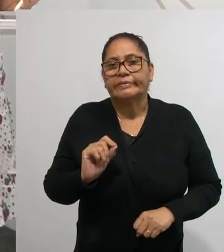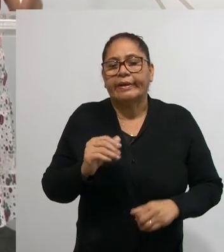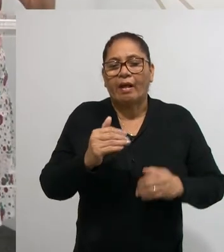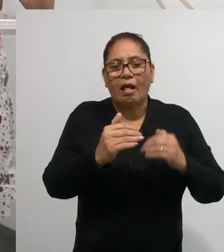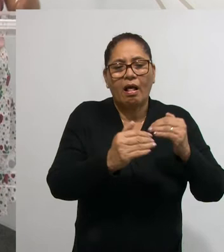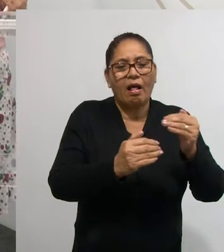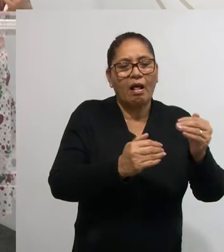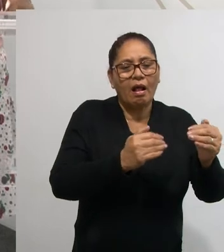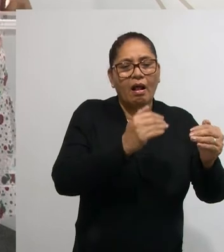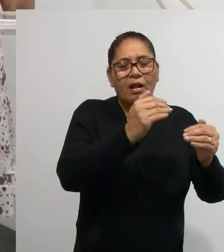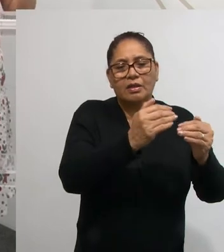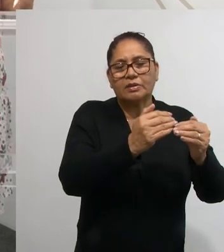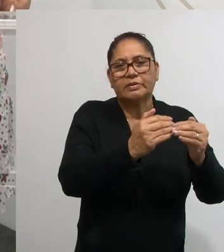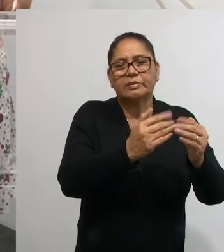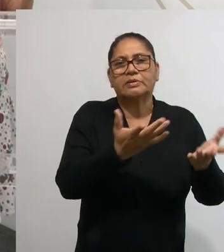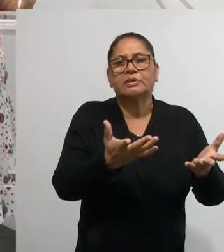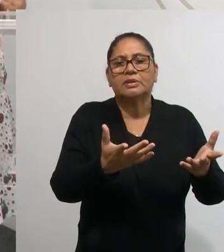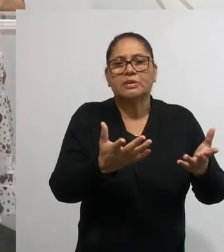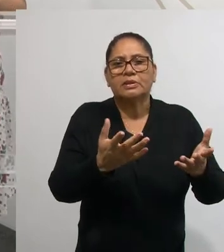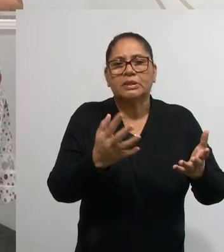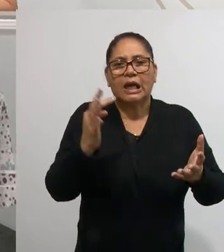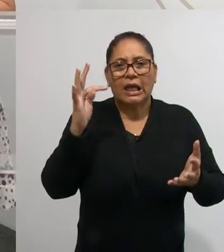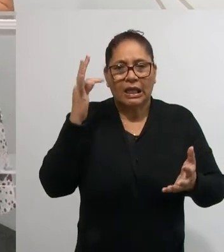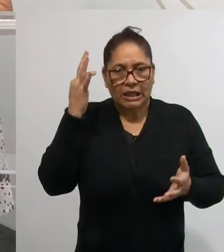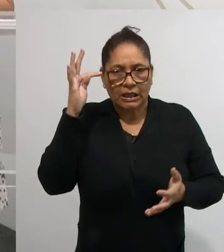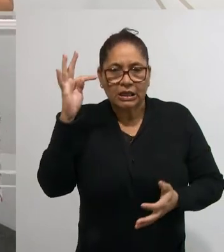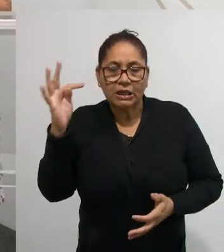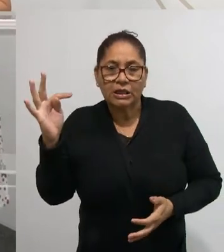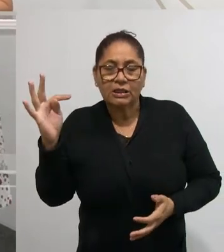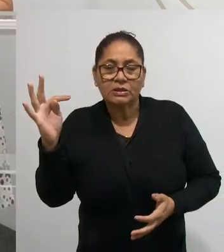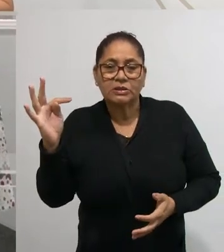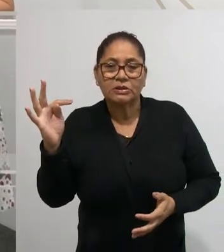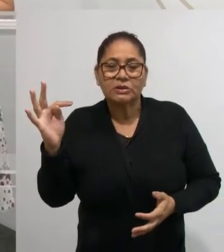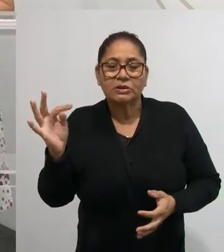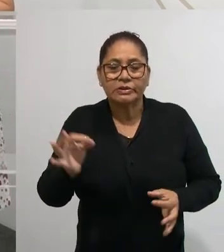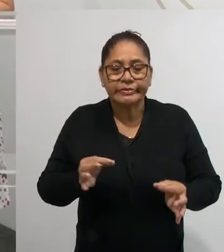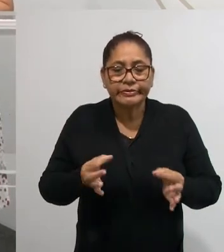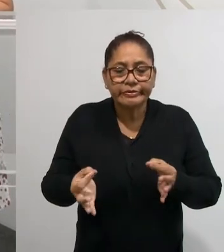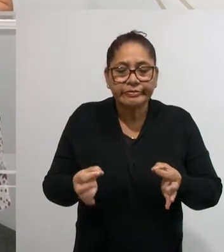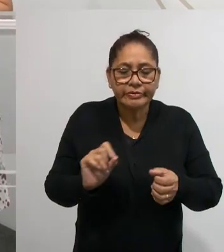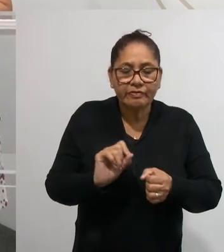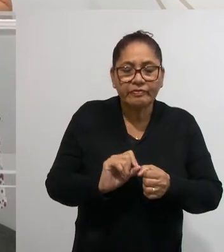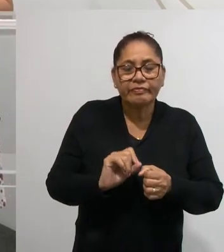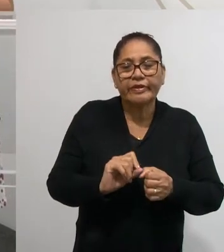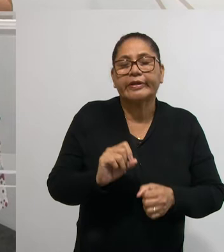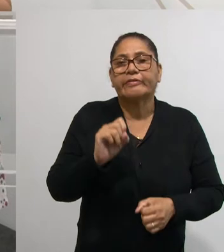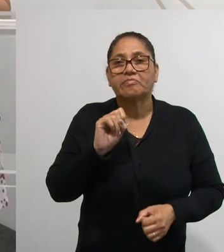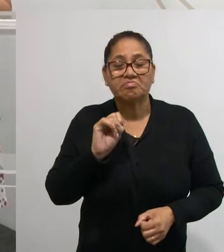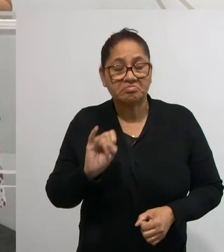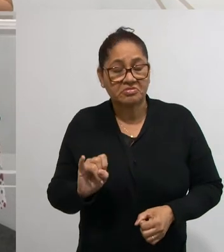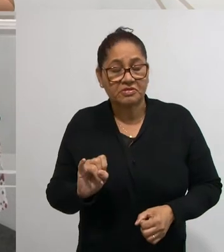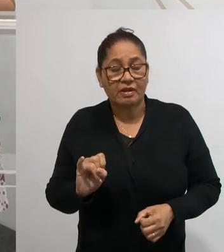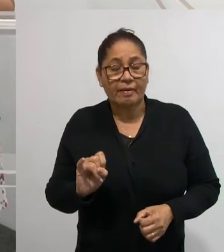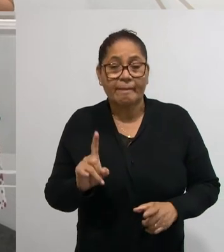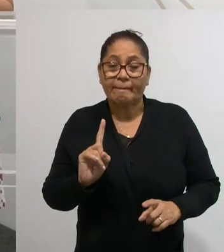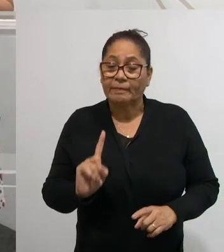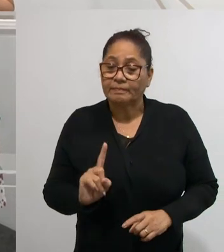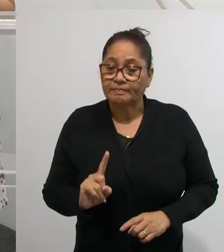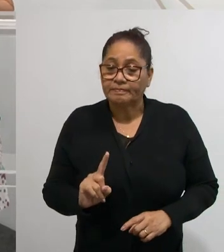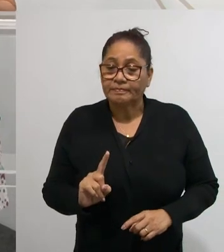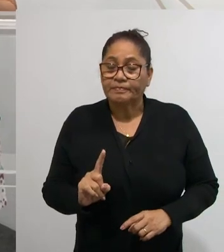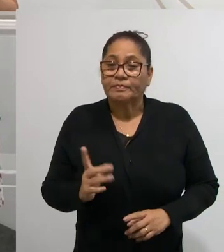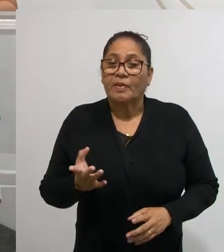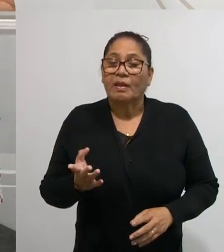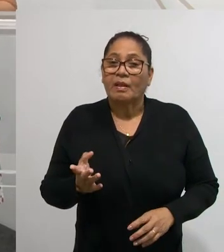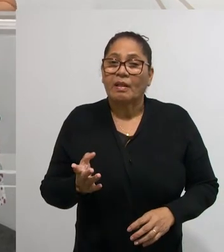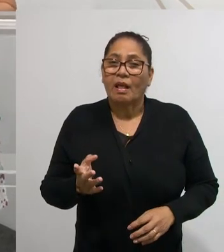estar no processo tanto de compreensão teórica quanto de realização da prática em sim para isso a